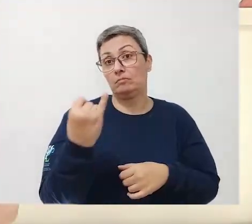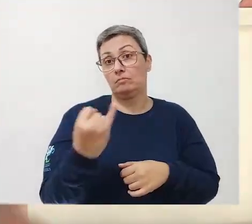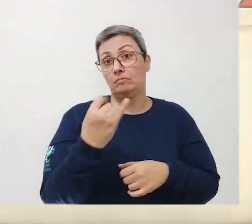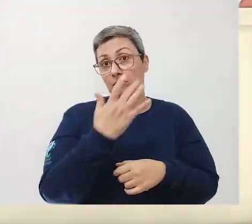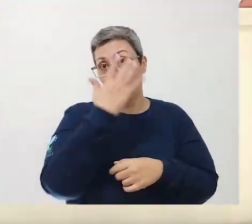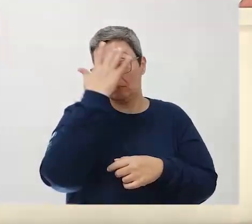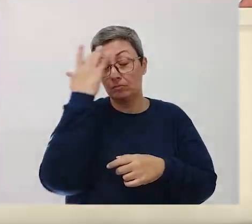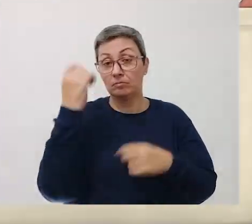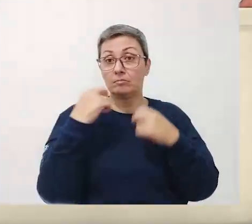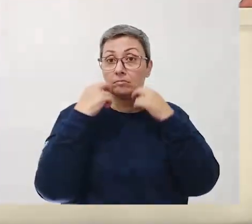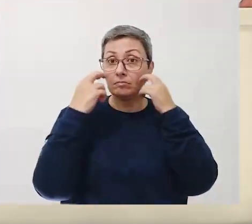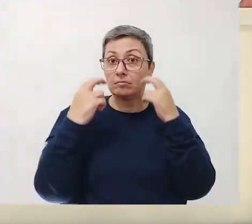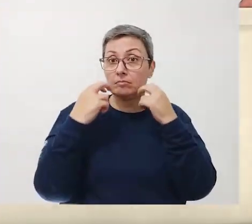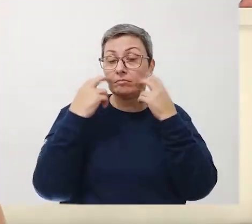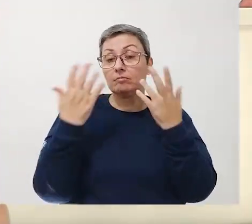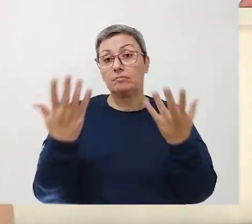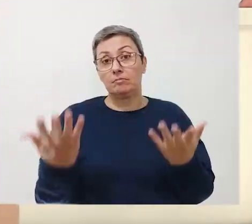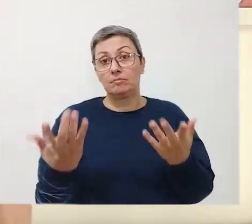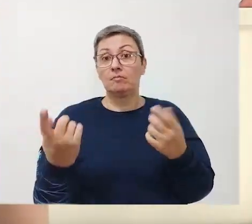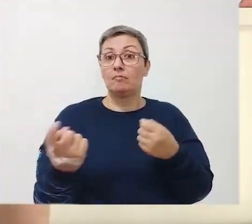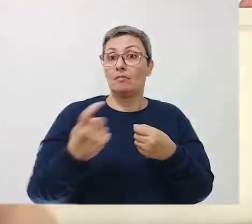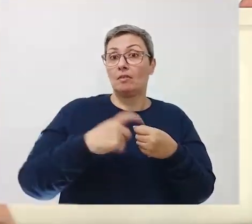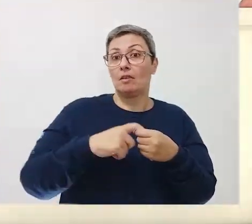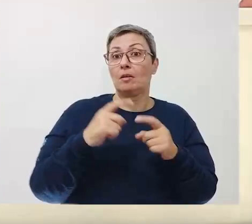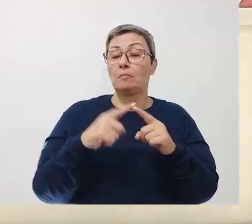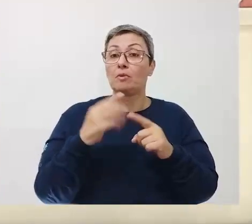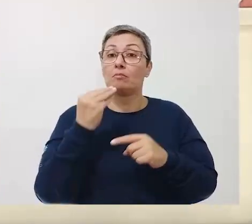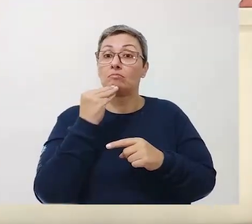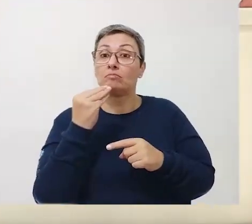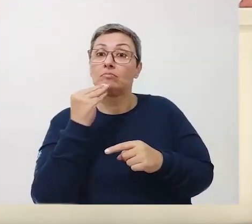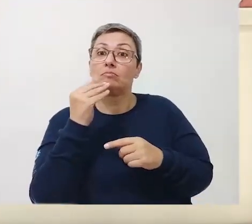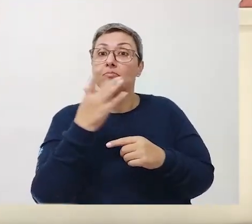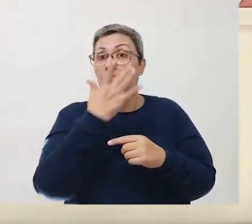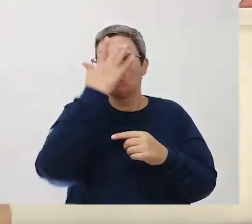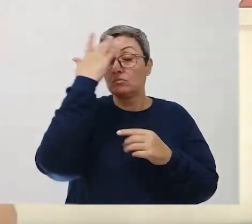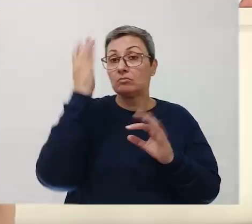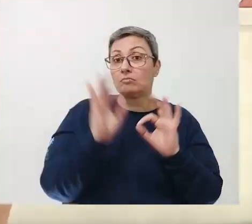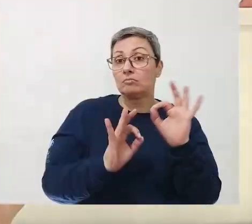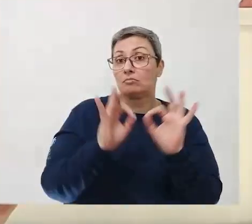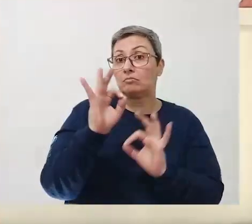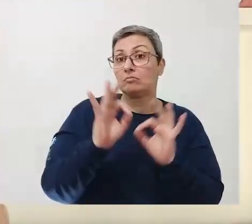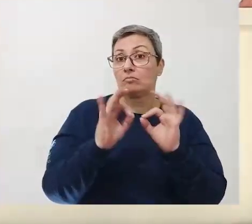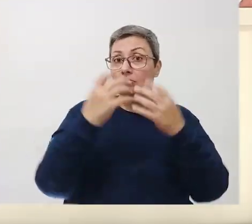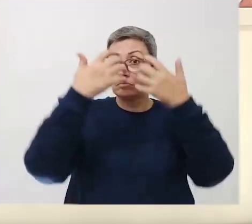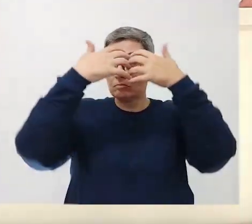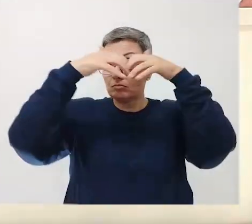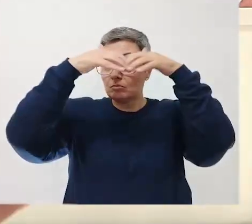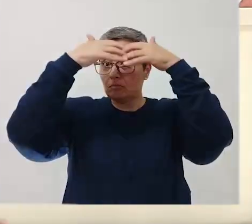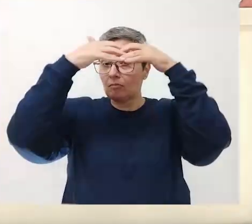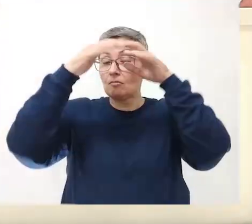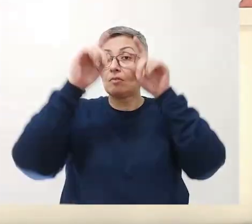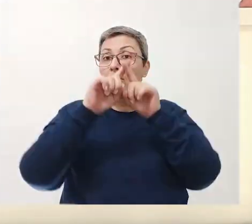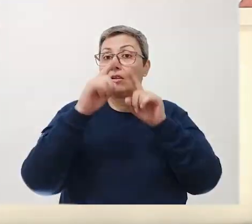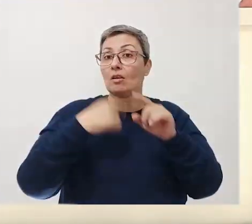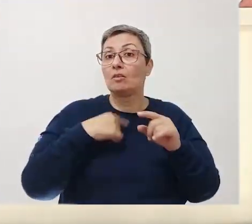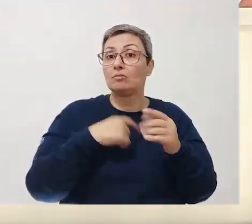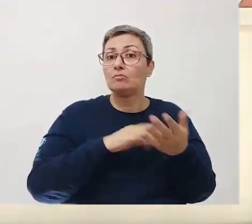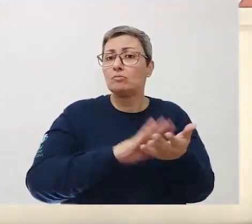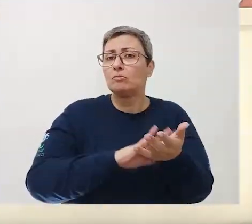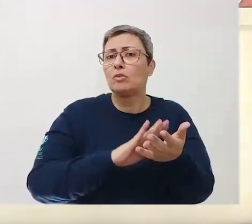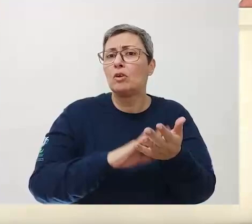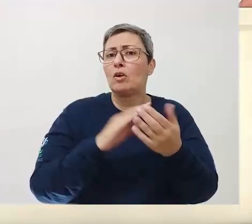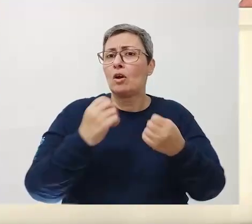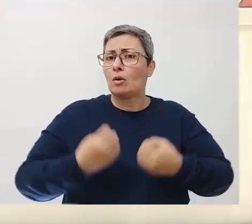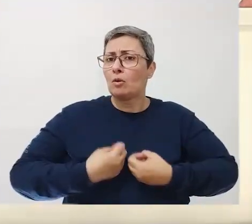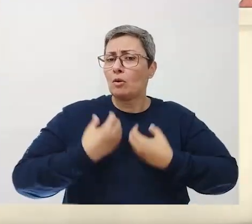timidez, porque ela oportuniza que essas pessoas organizem os seus pensamentos, né, no seu ritmo e se expressem e compartilhem ideias com